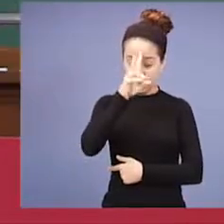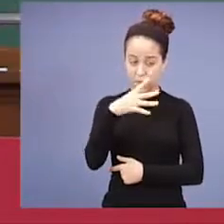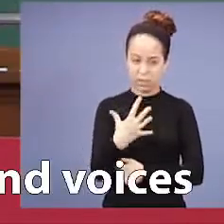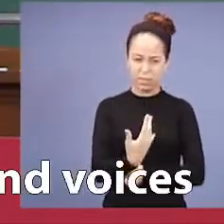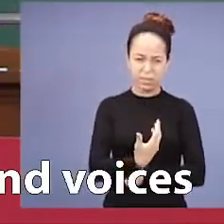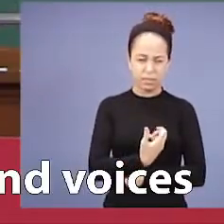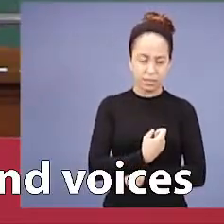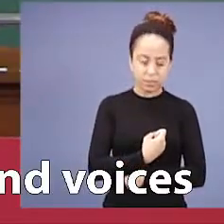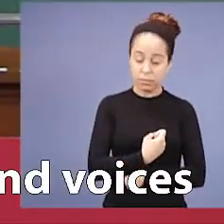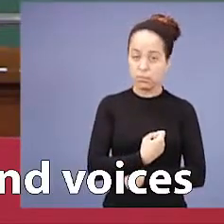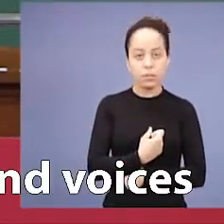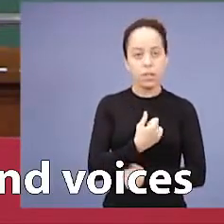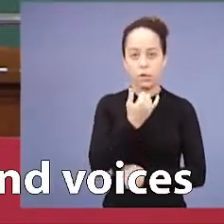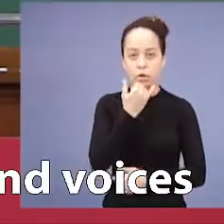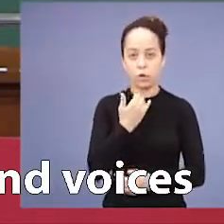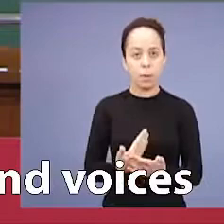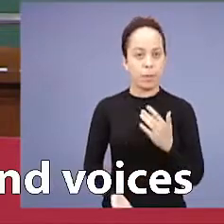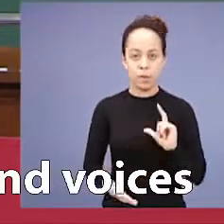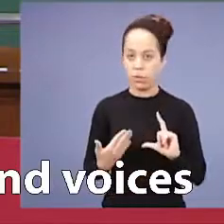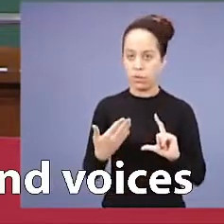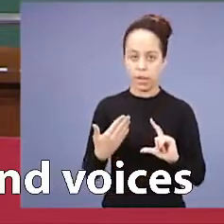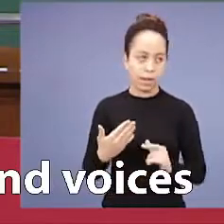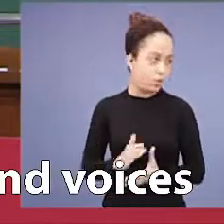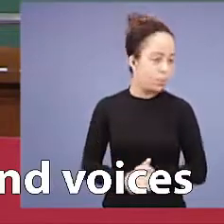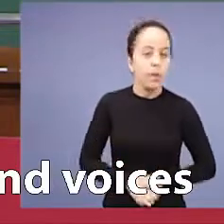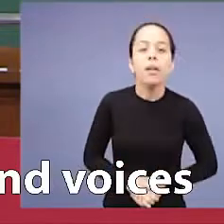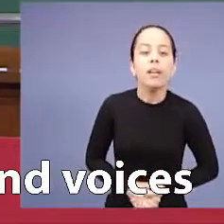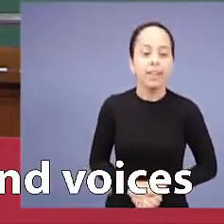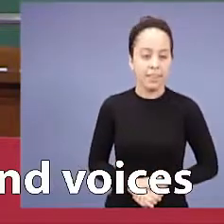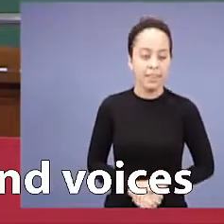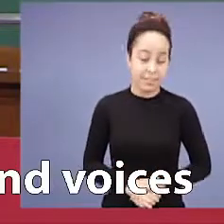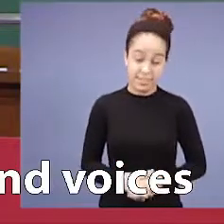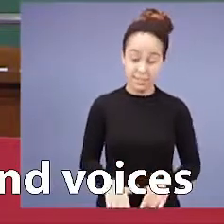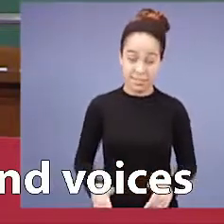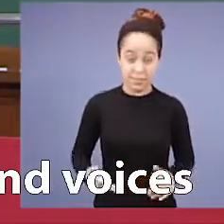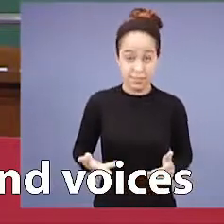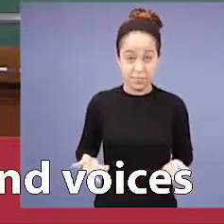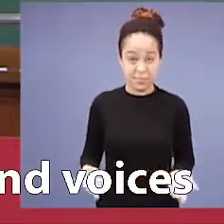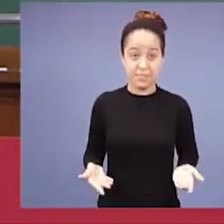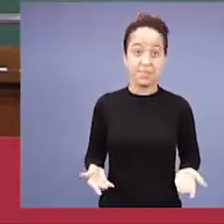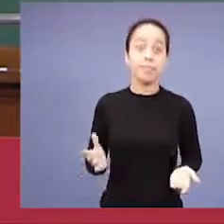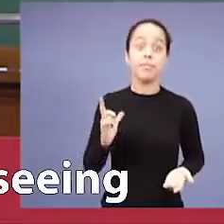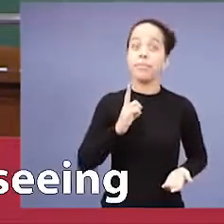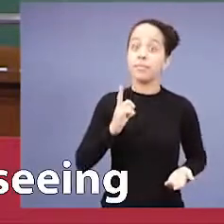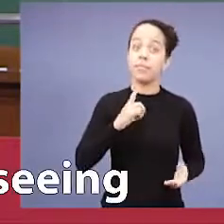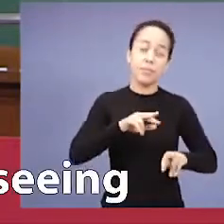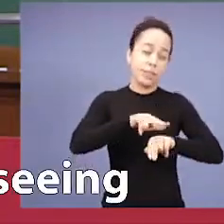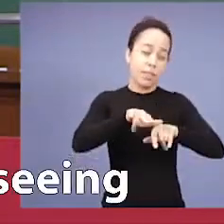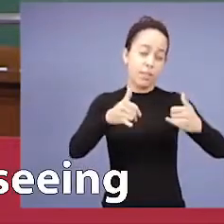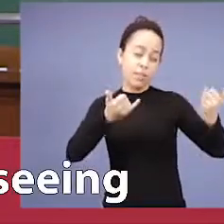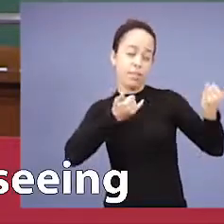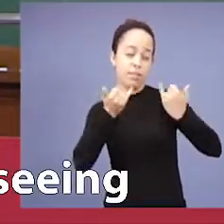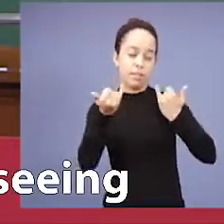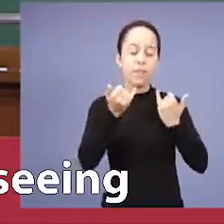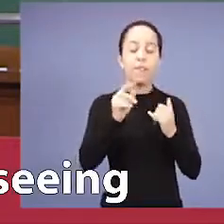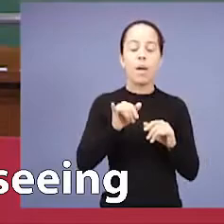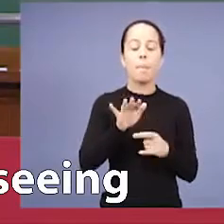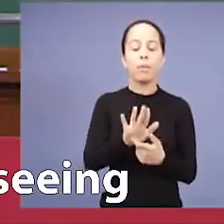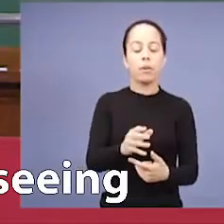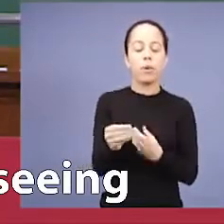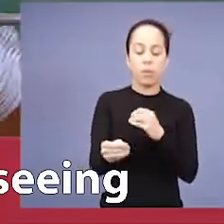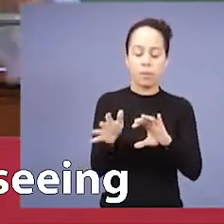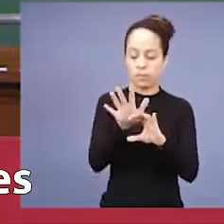uma operação de maravilhas da lei de vozes ela vai solicitar formas e